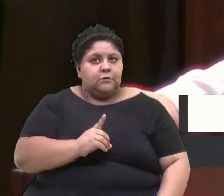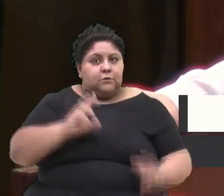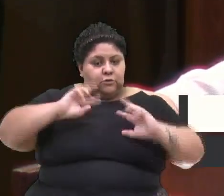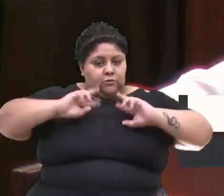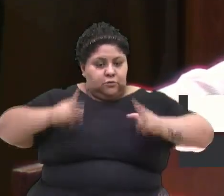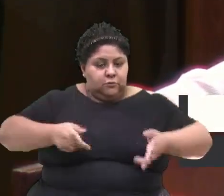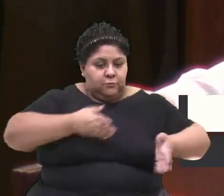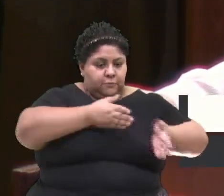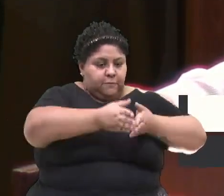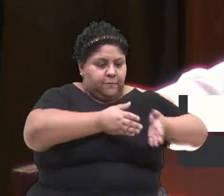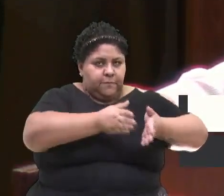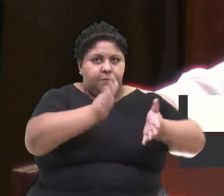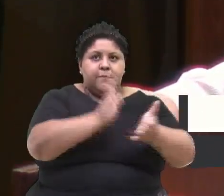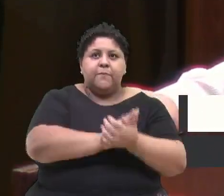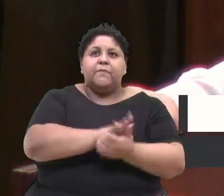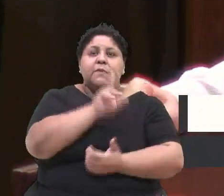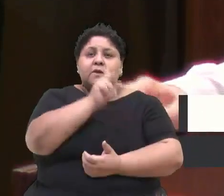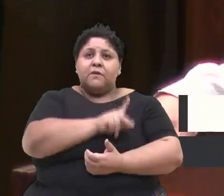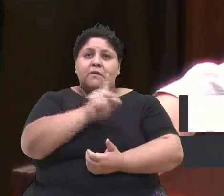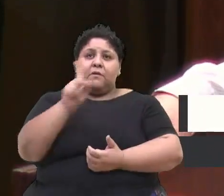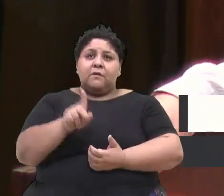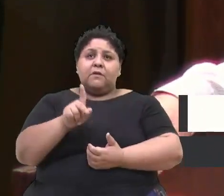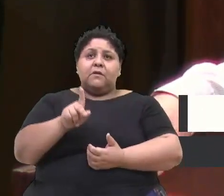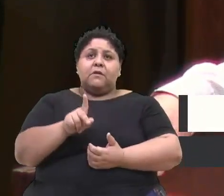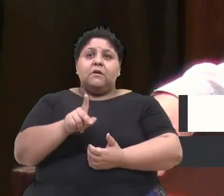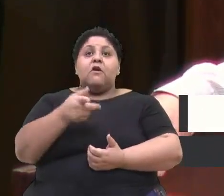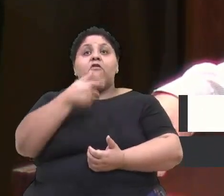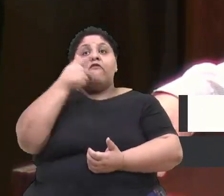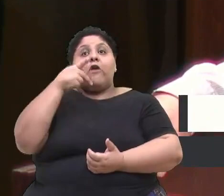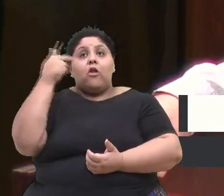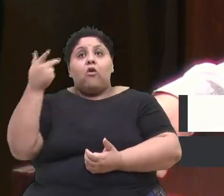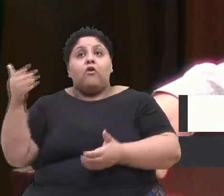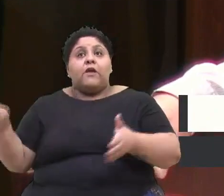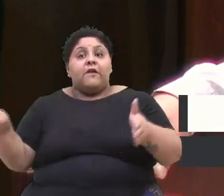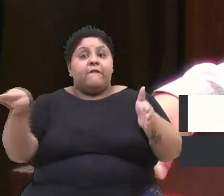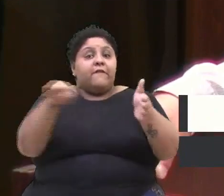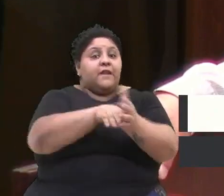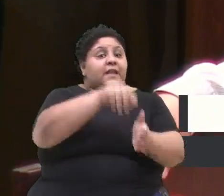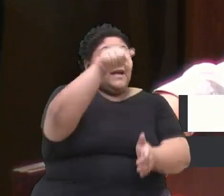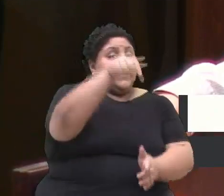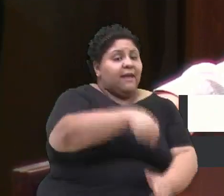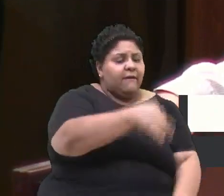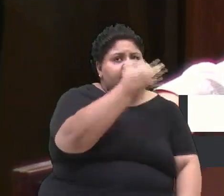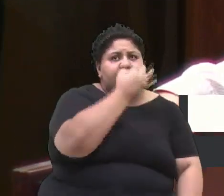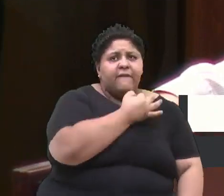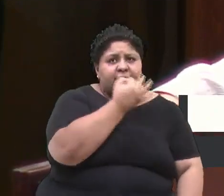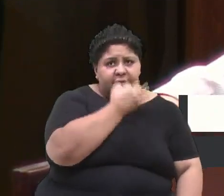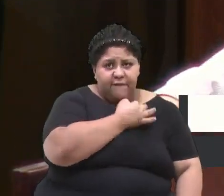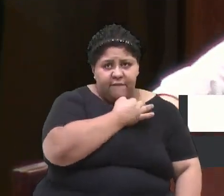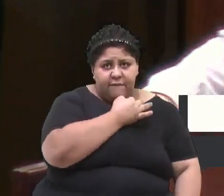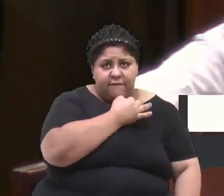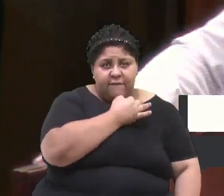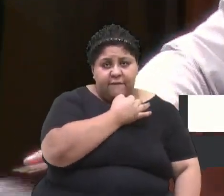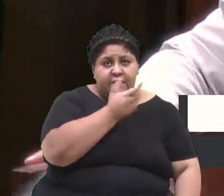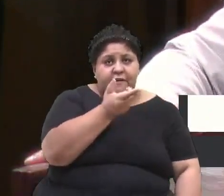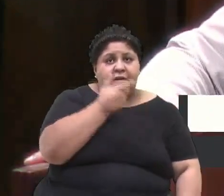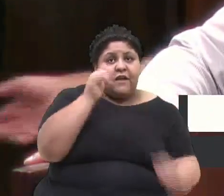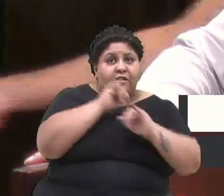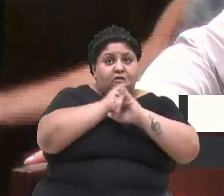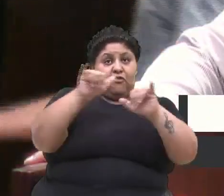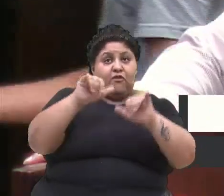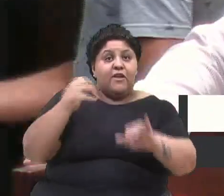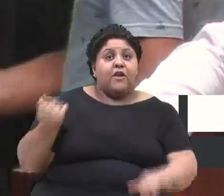O Décio se dispôs de vir a Caxias e mais, queria fazer um anúncio bem